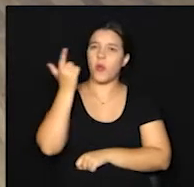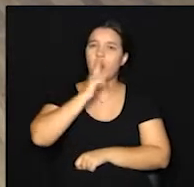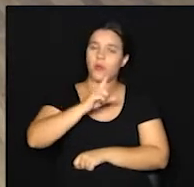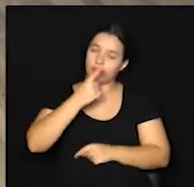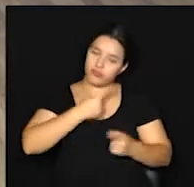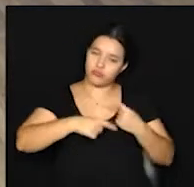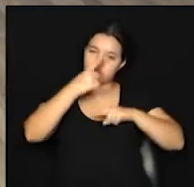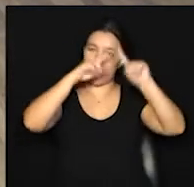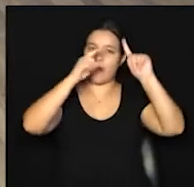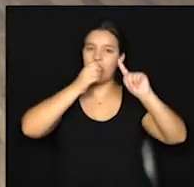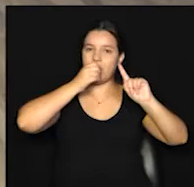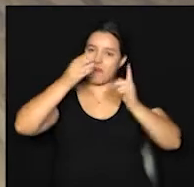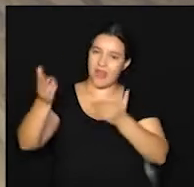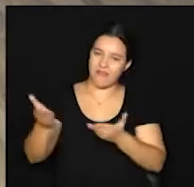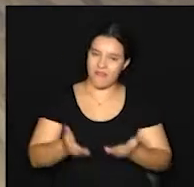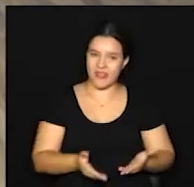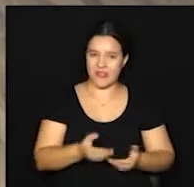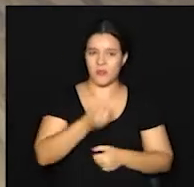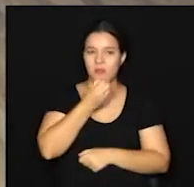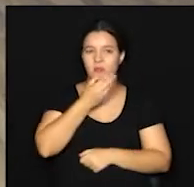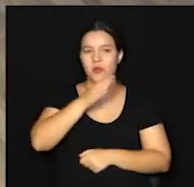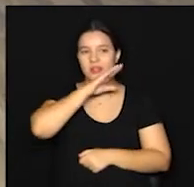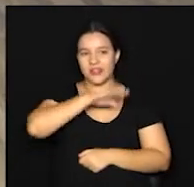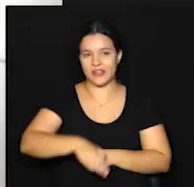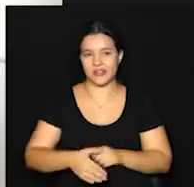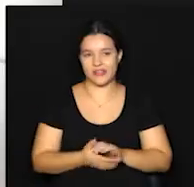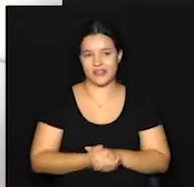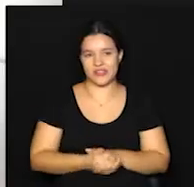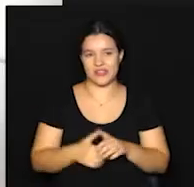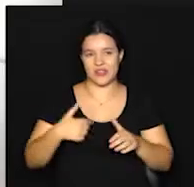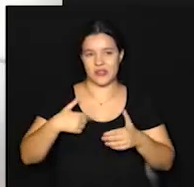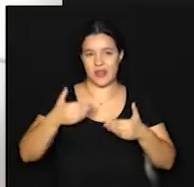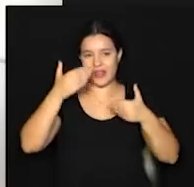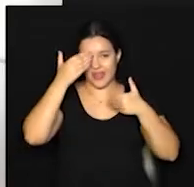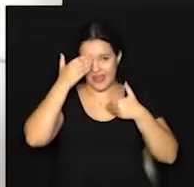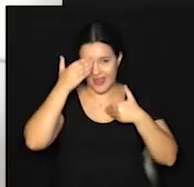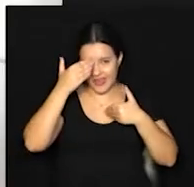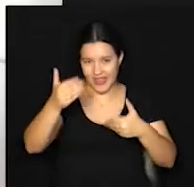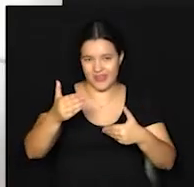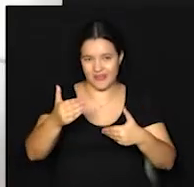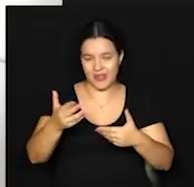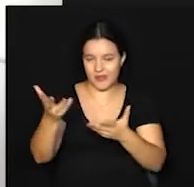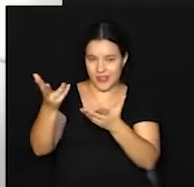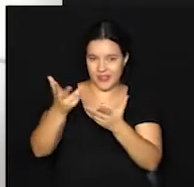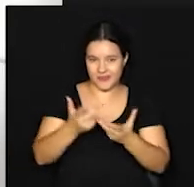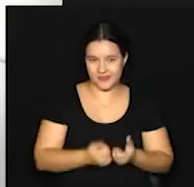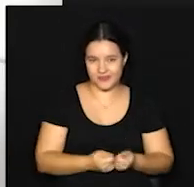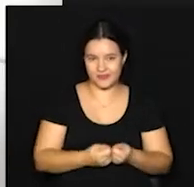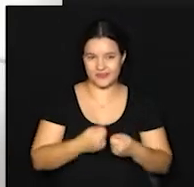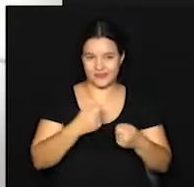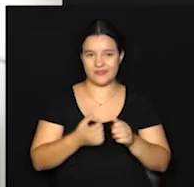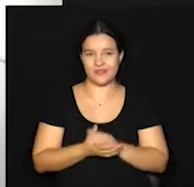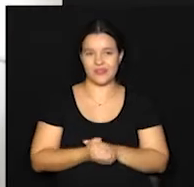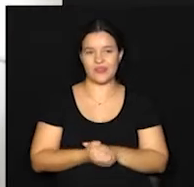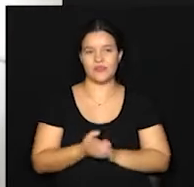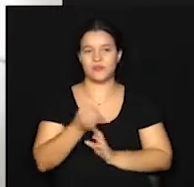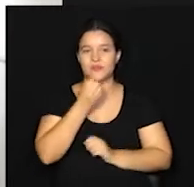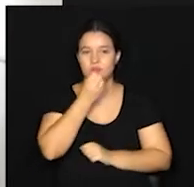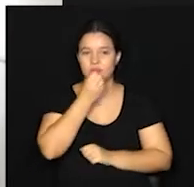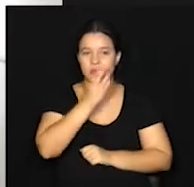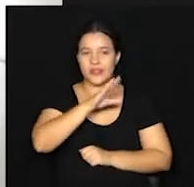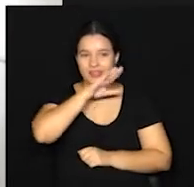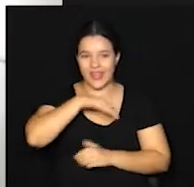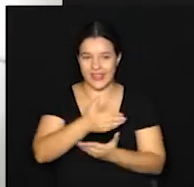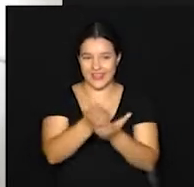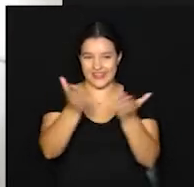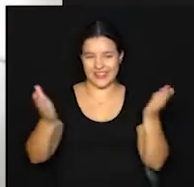boa tarde. Eu que agradeço o espaço, obrigada, por me receber aqui. Boa tarde a todo